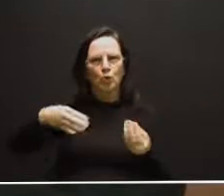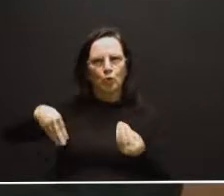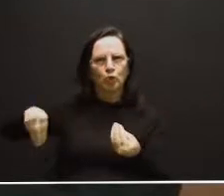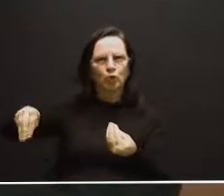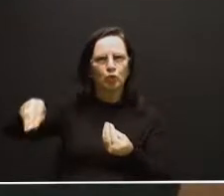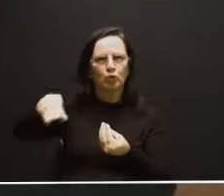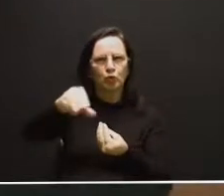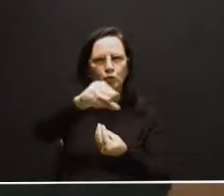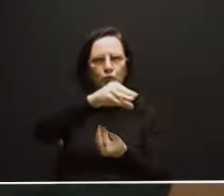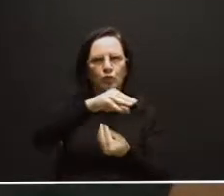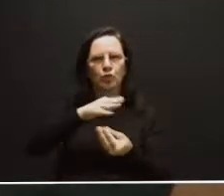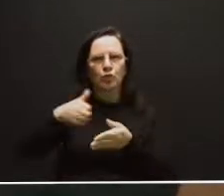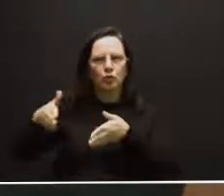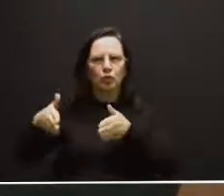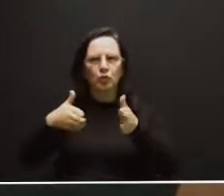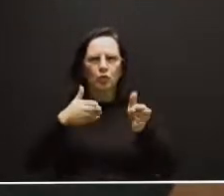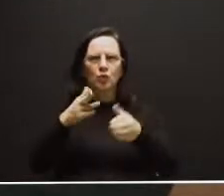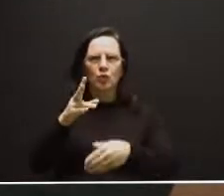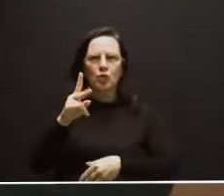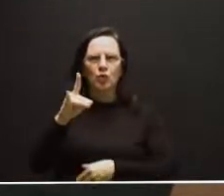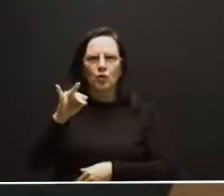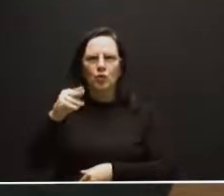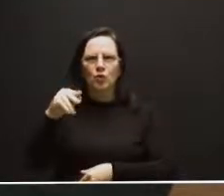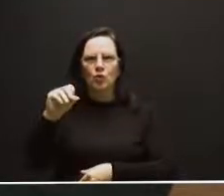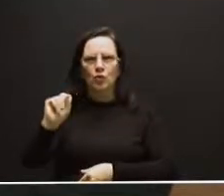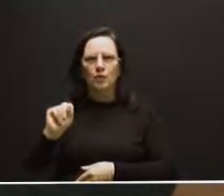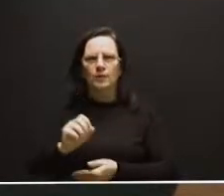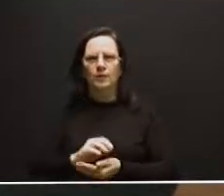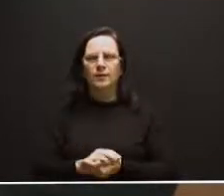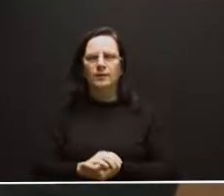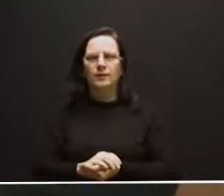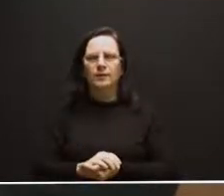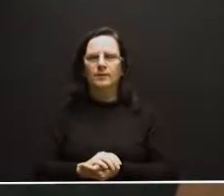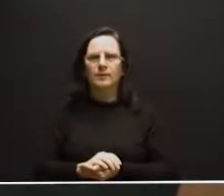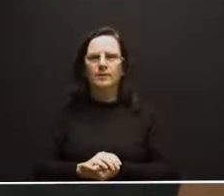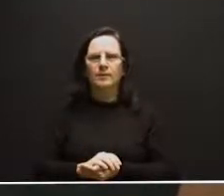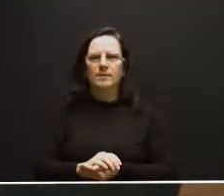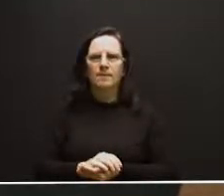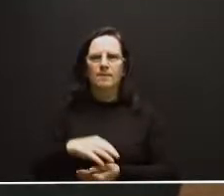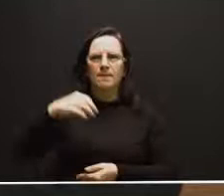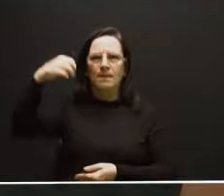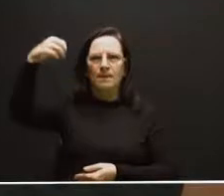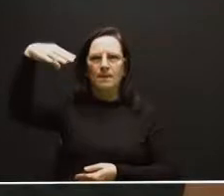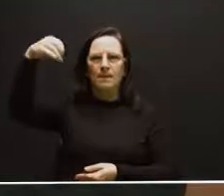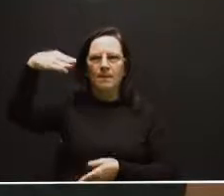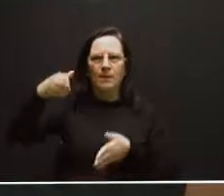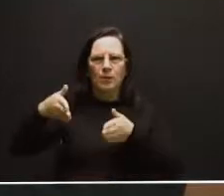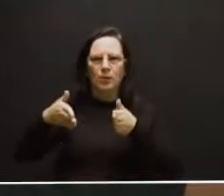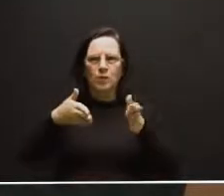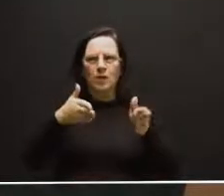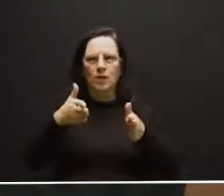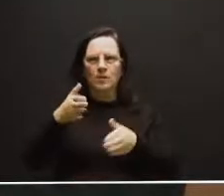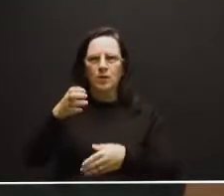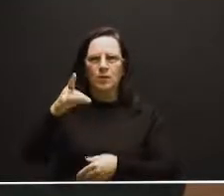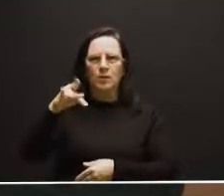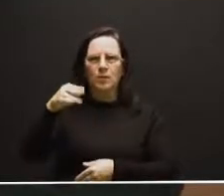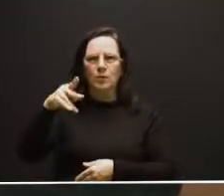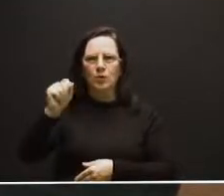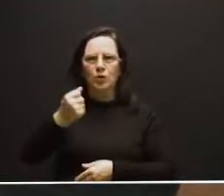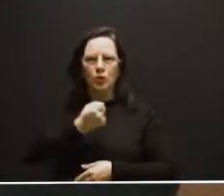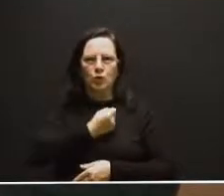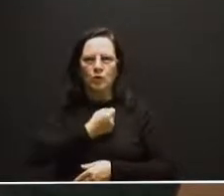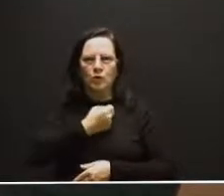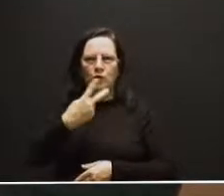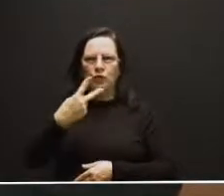extensão do caminho dos pilões encaminha-se iluminação do caminho dos pilões em frente ao número